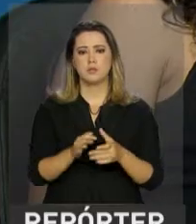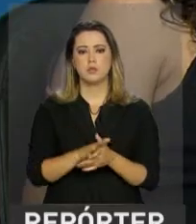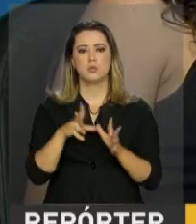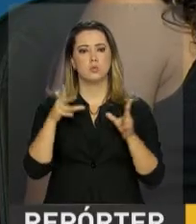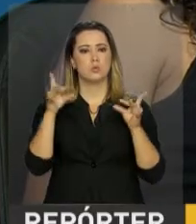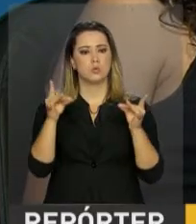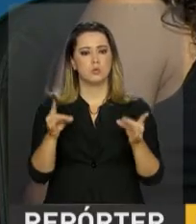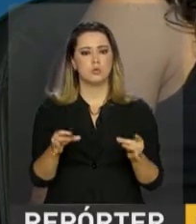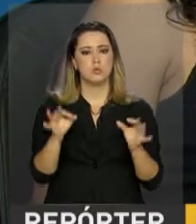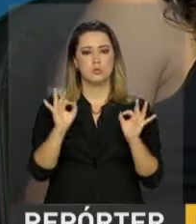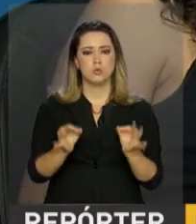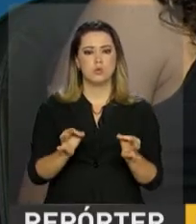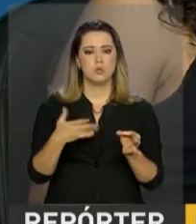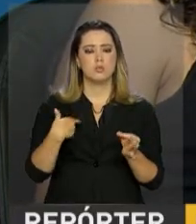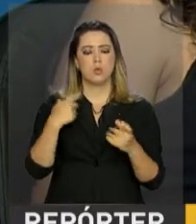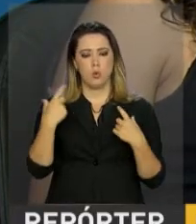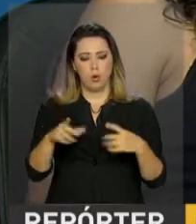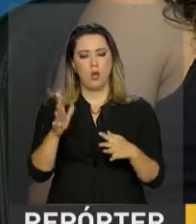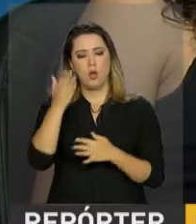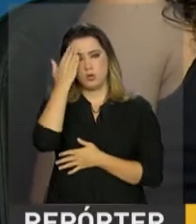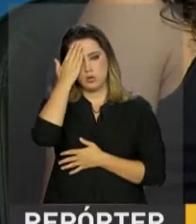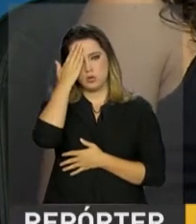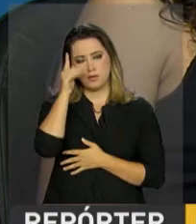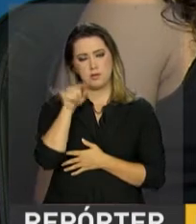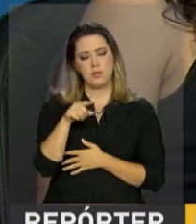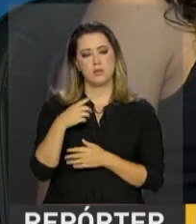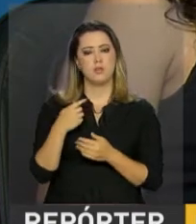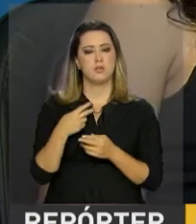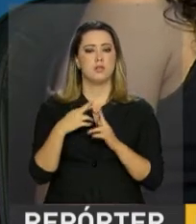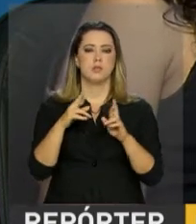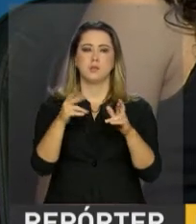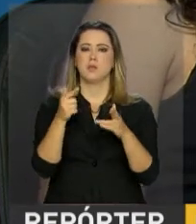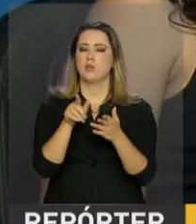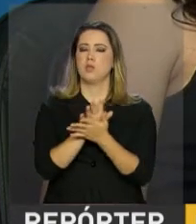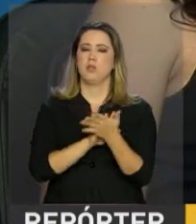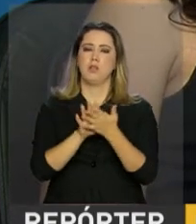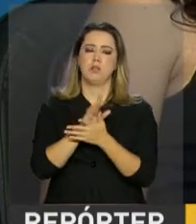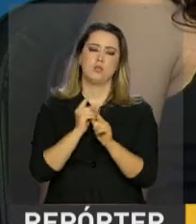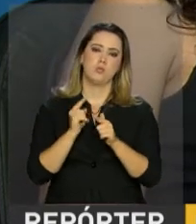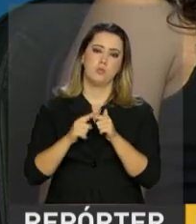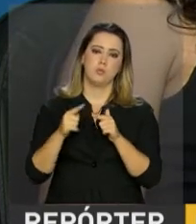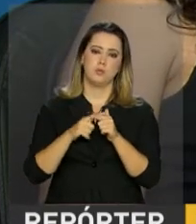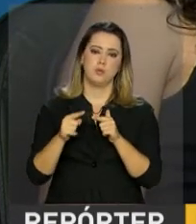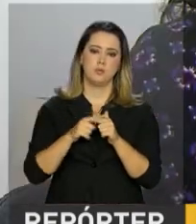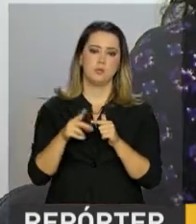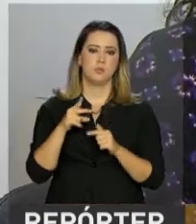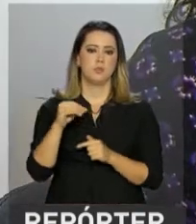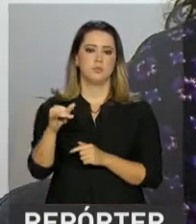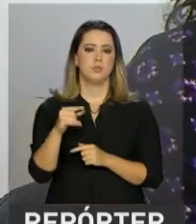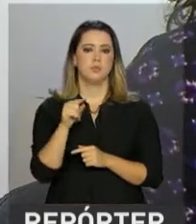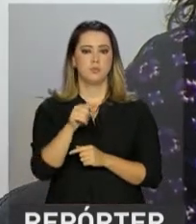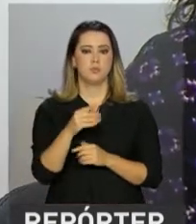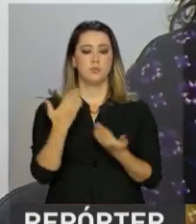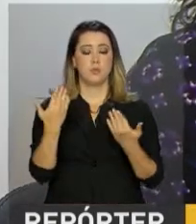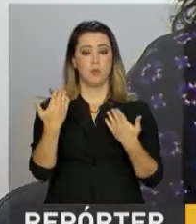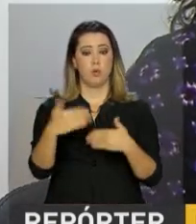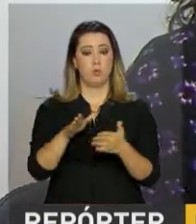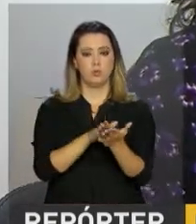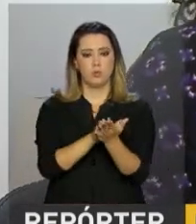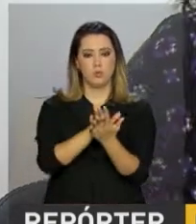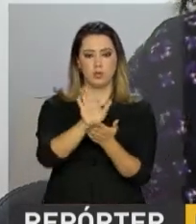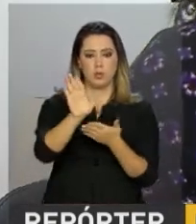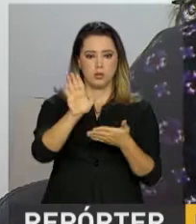certo já sei onde fica espero que não tenha nenhum imprevisto na melodia o cartão de confirmação